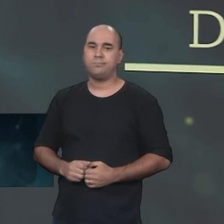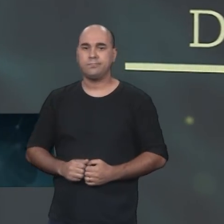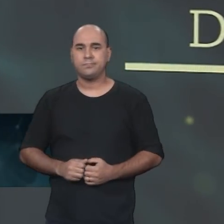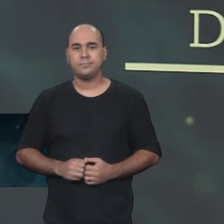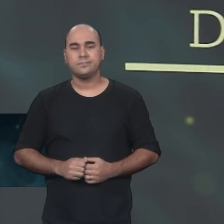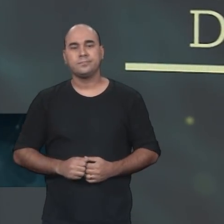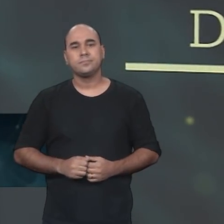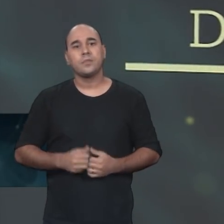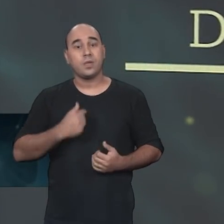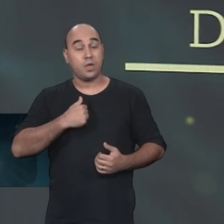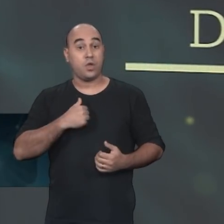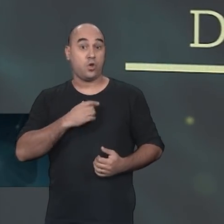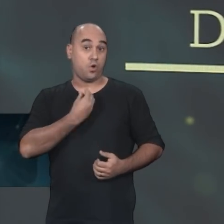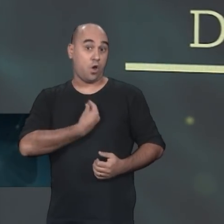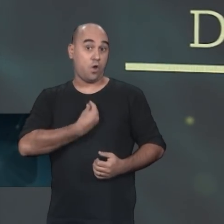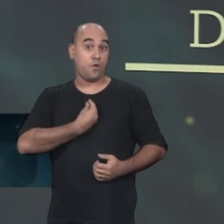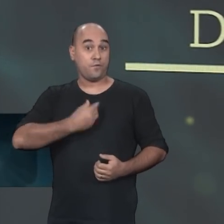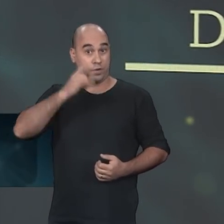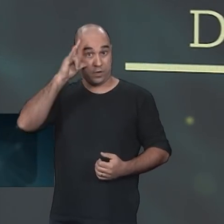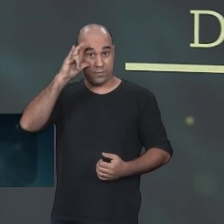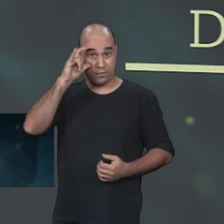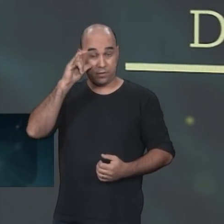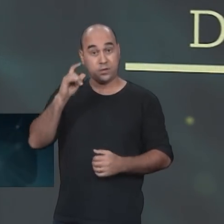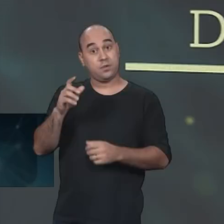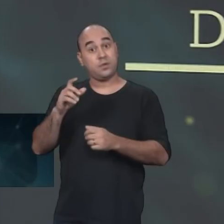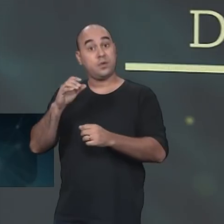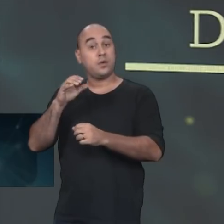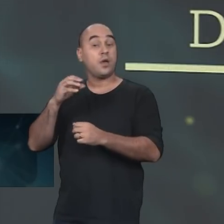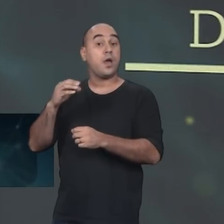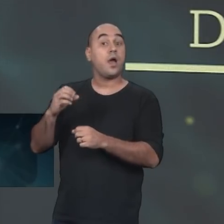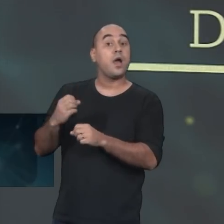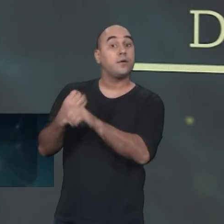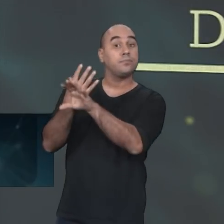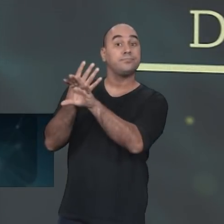@NTplay, numa live, para bater um pouquinho um papo com você. Na verdade,